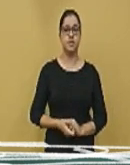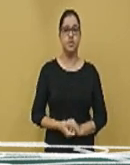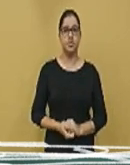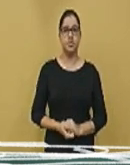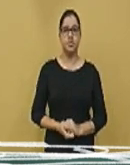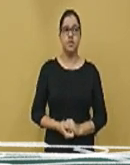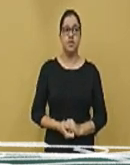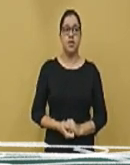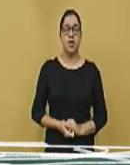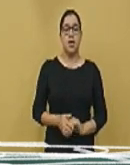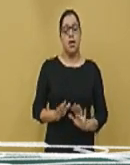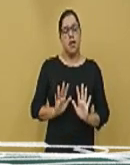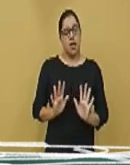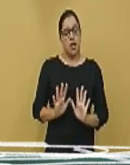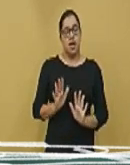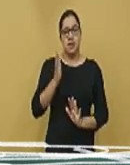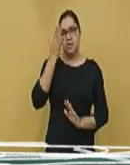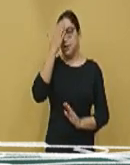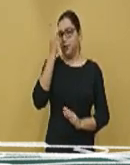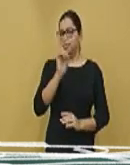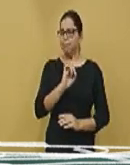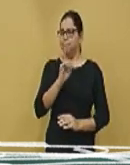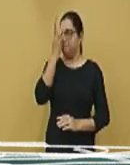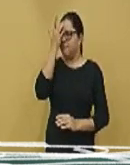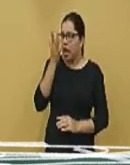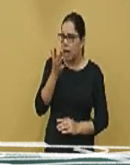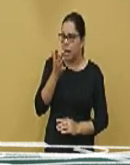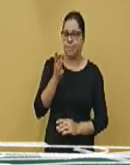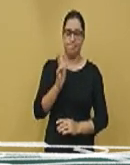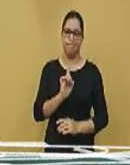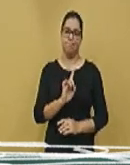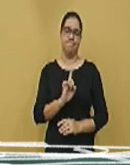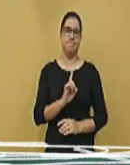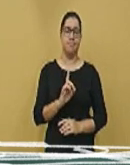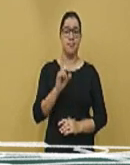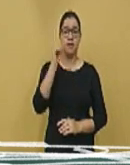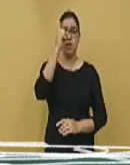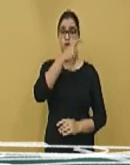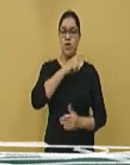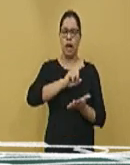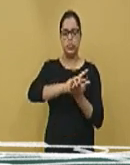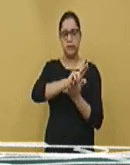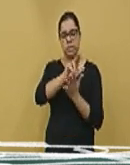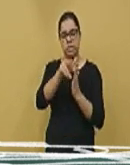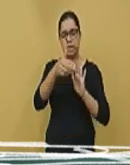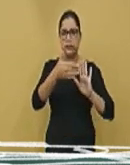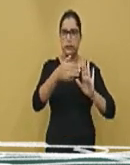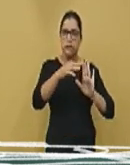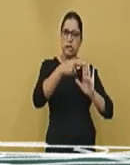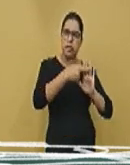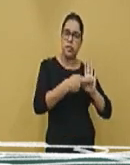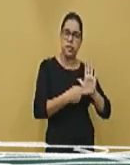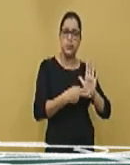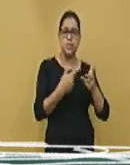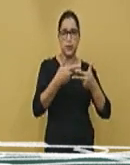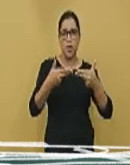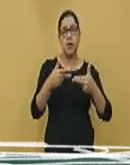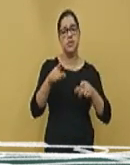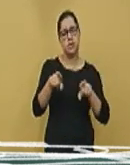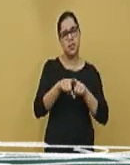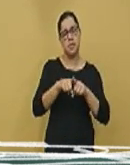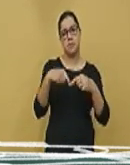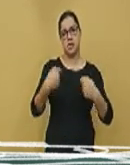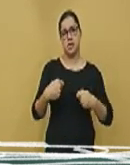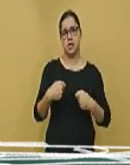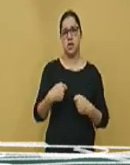Não é tarefa fácil, não é. Assim como várias outras que enfrentaremos juntos aqui nessa universidade.